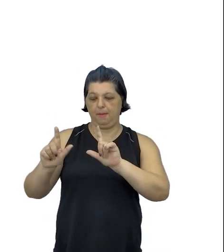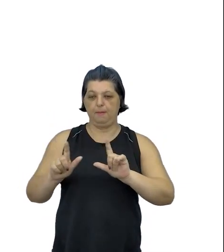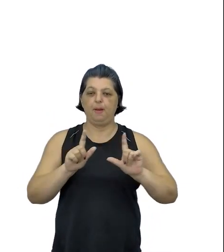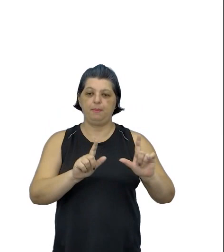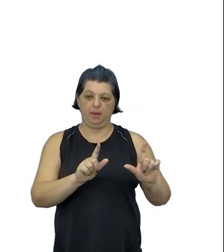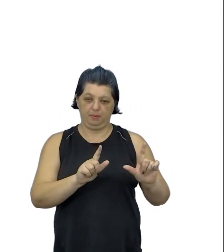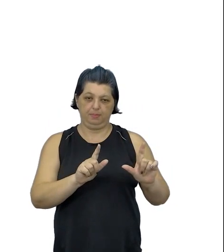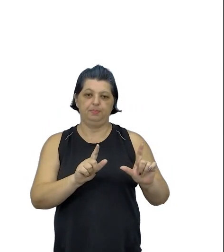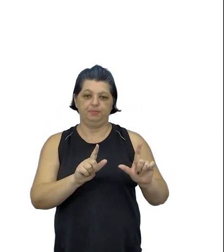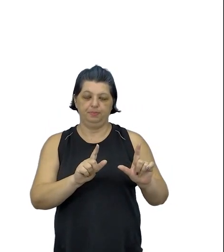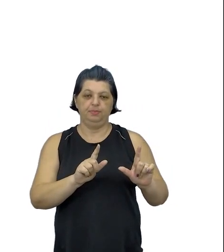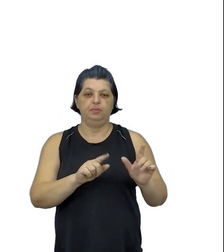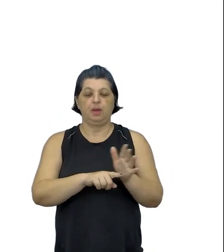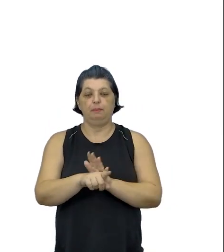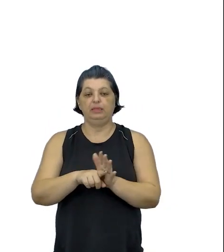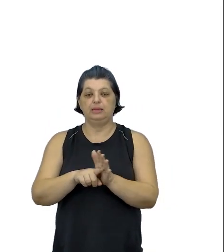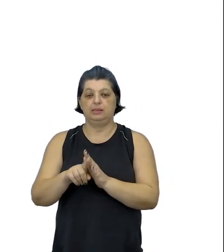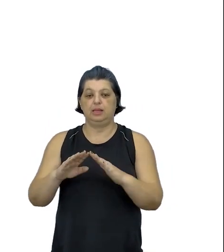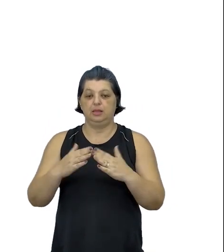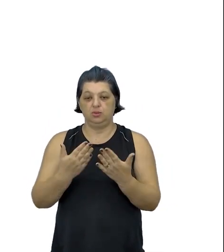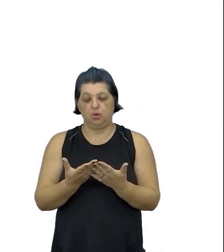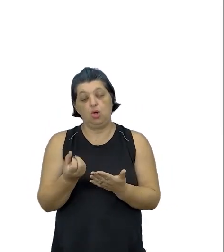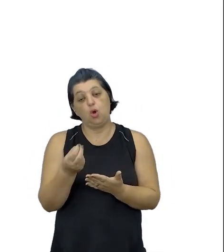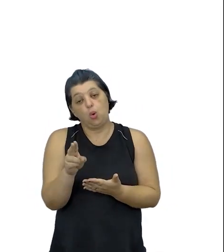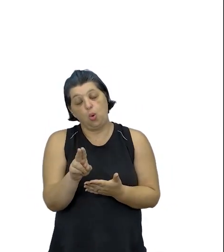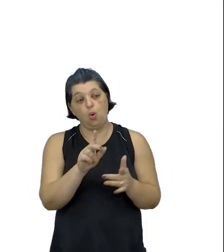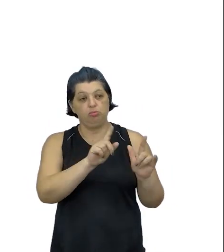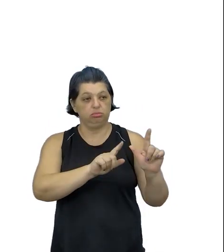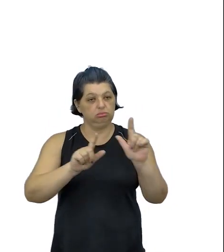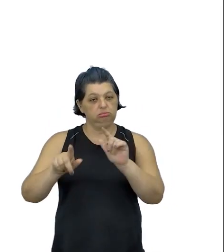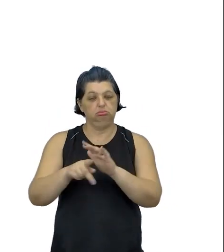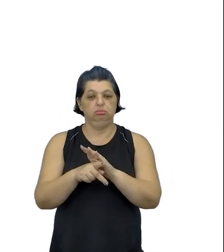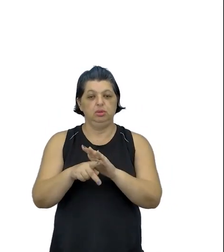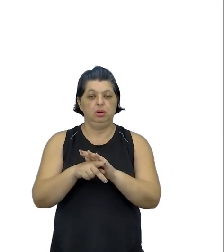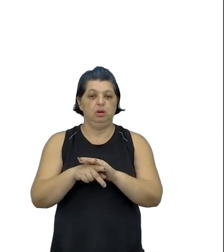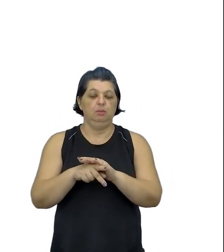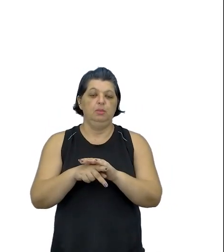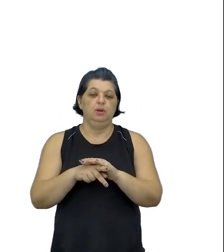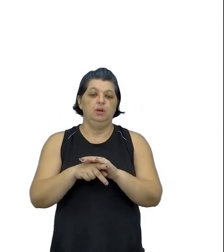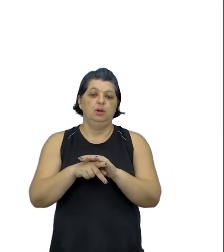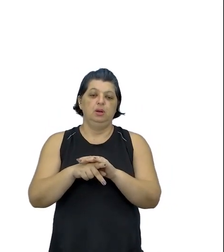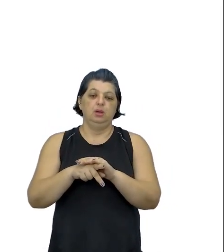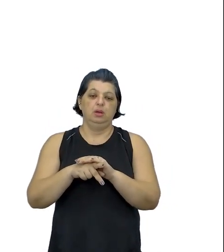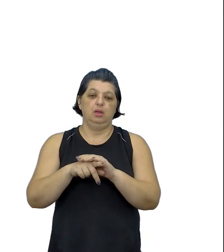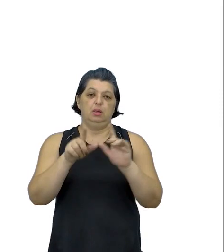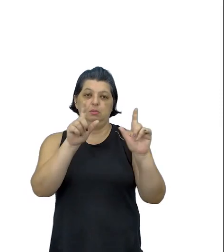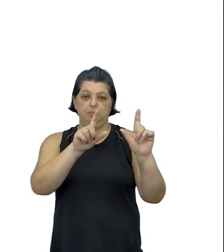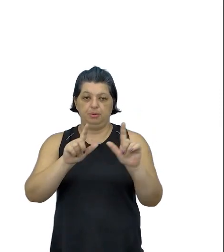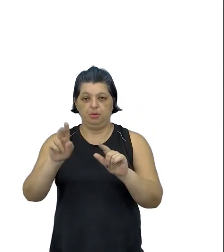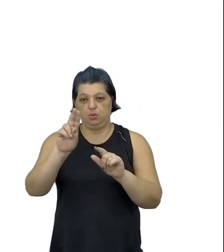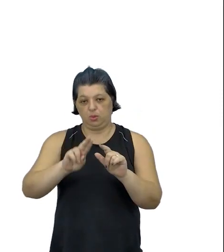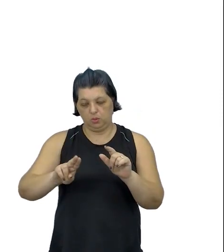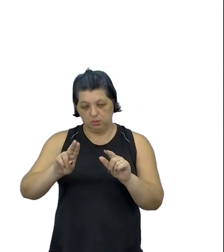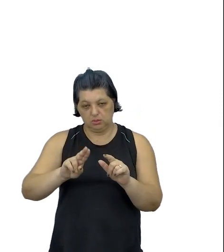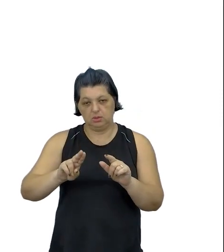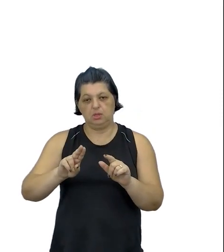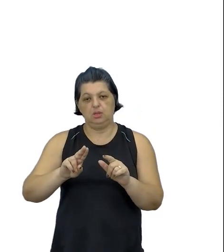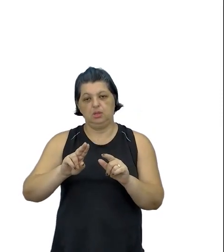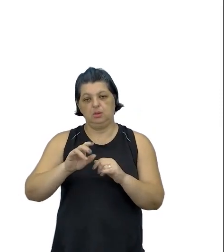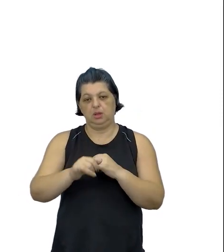para postarem na escola, ou mesmo um mural virtual, que é muito interessante, está sendo muito utilizado hoje em